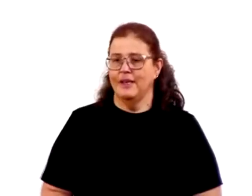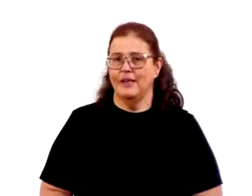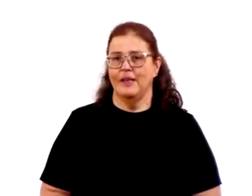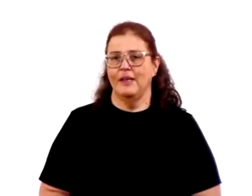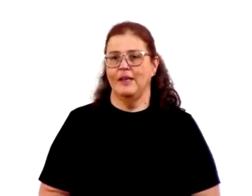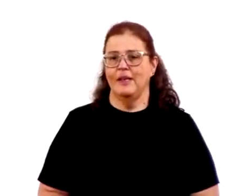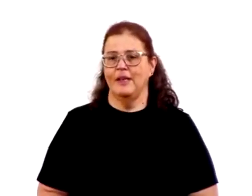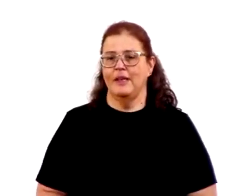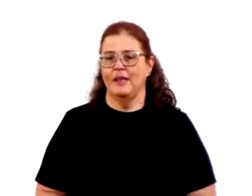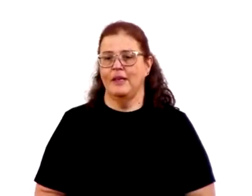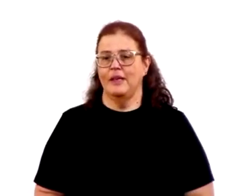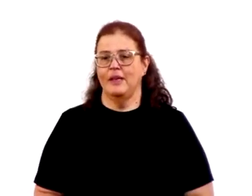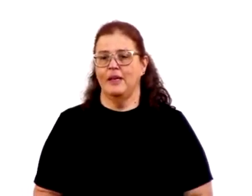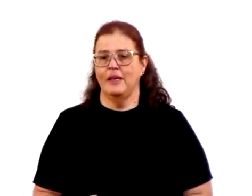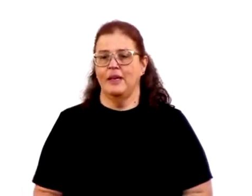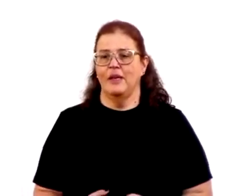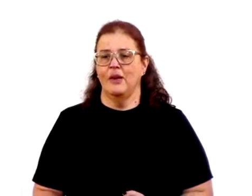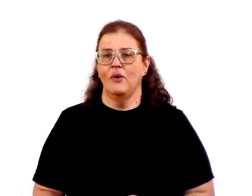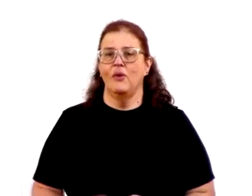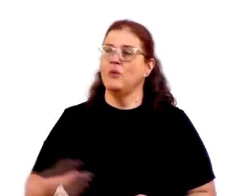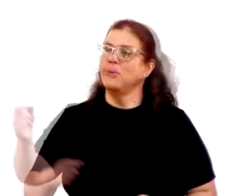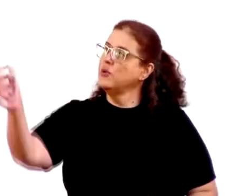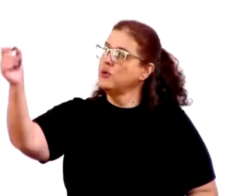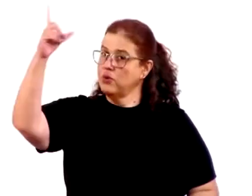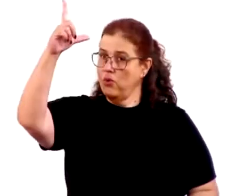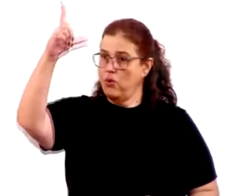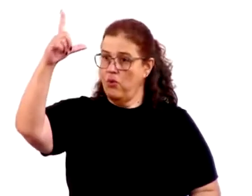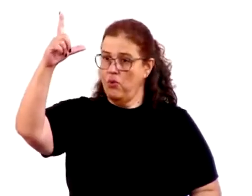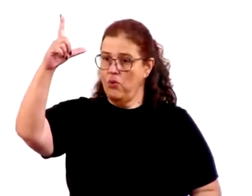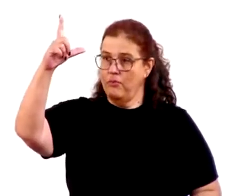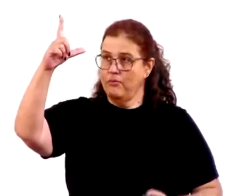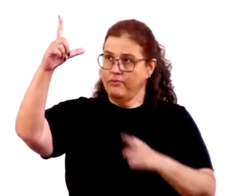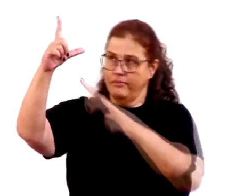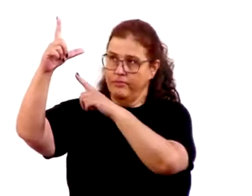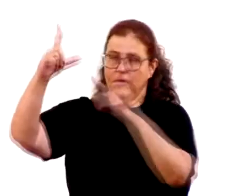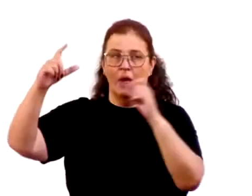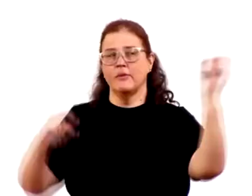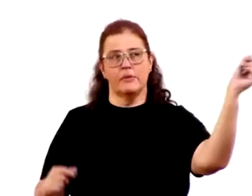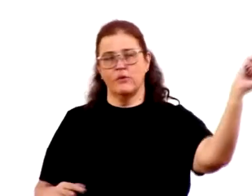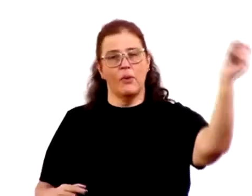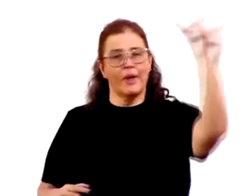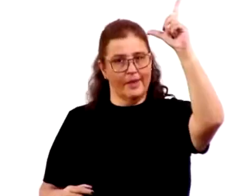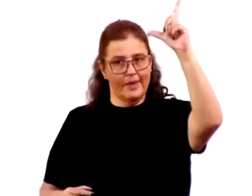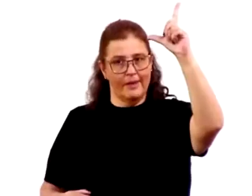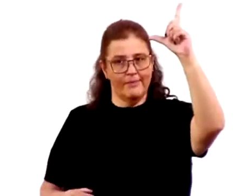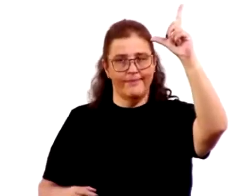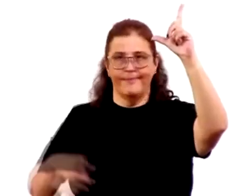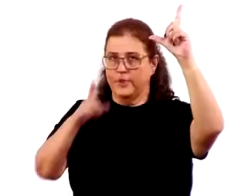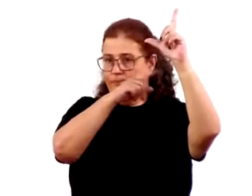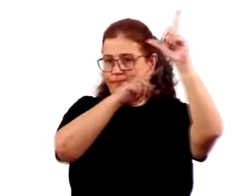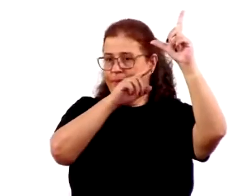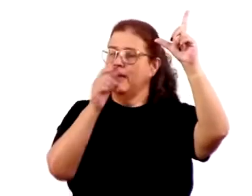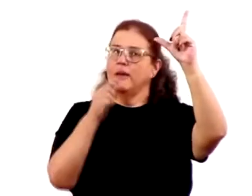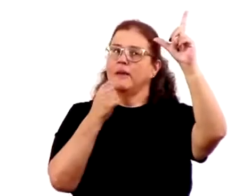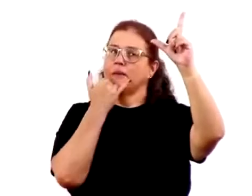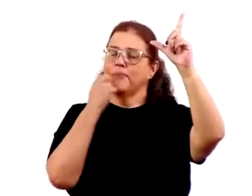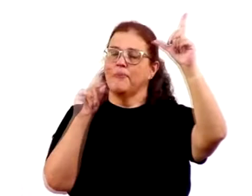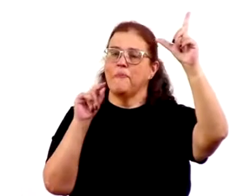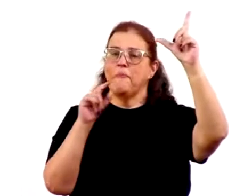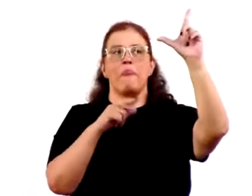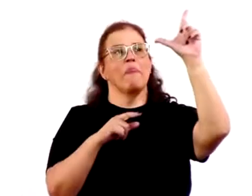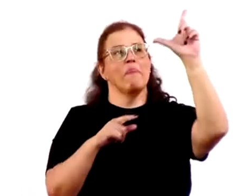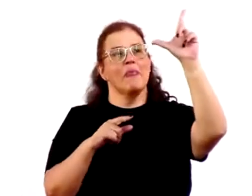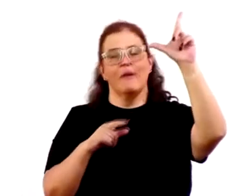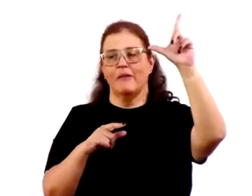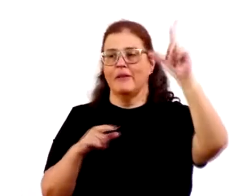A ideia do mundo, o Sol à esquerda e os planetas, vários planetas.